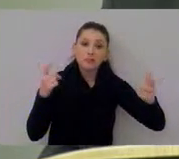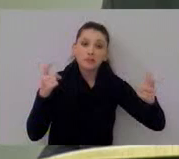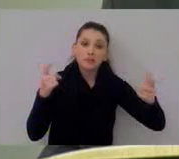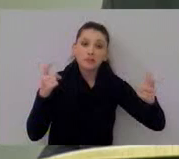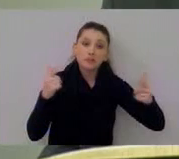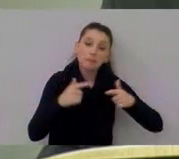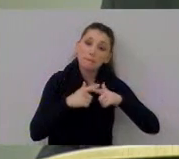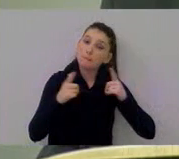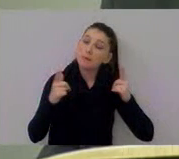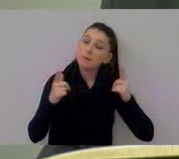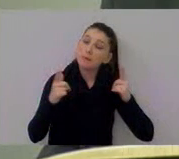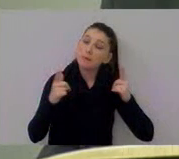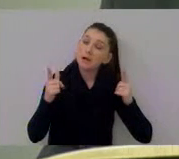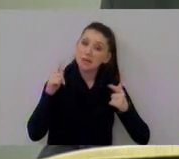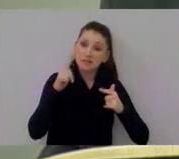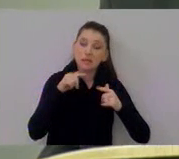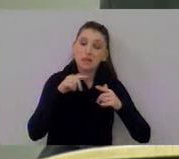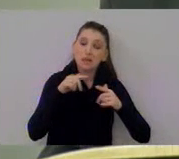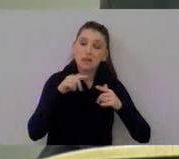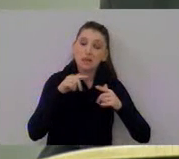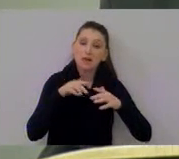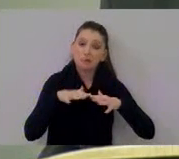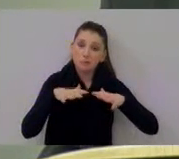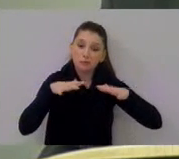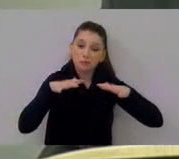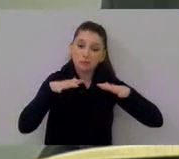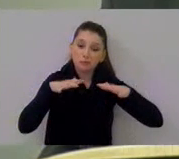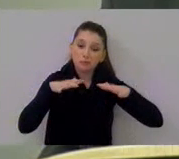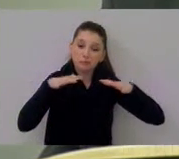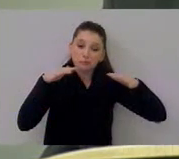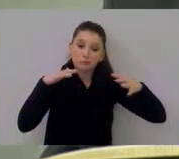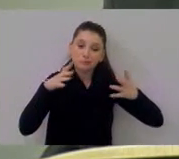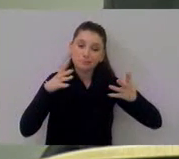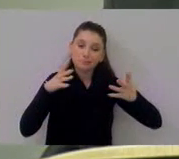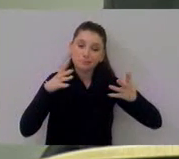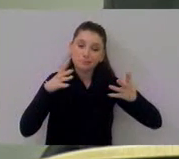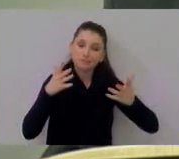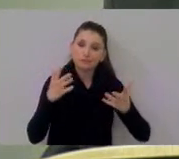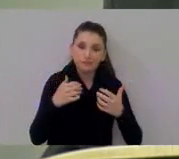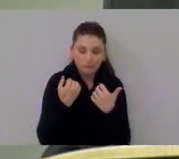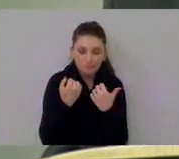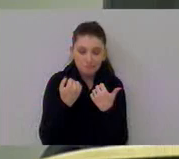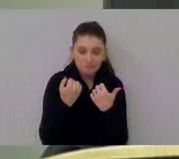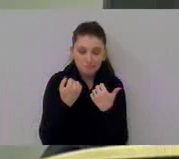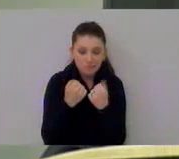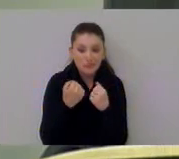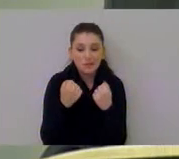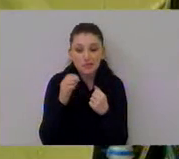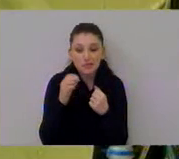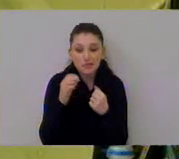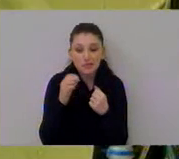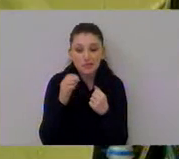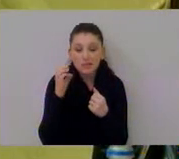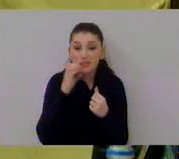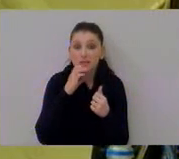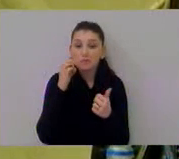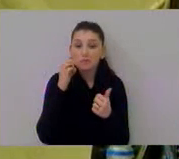atingida. Então, precisamos urgentemente que a Secretaria